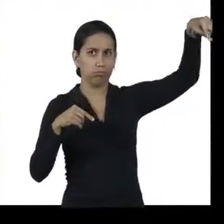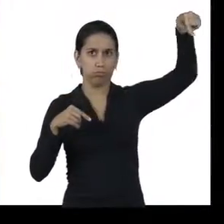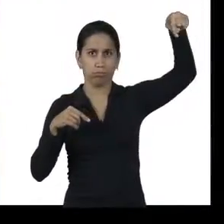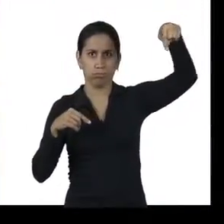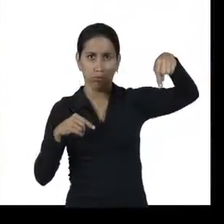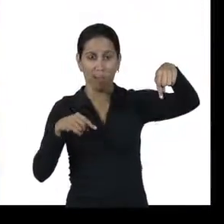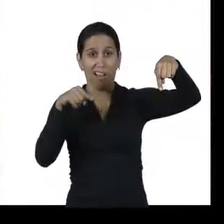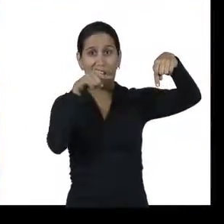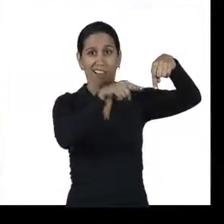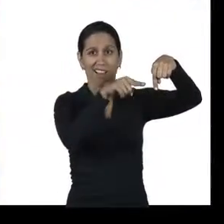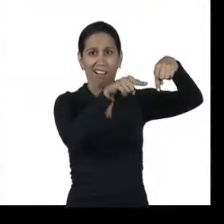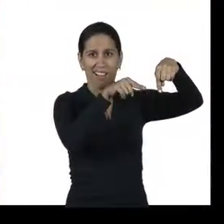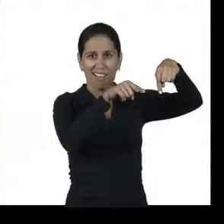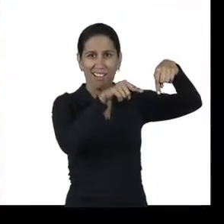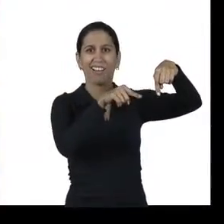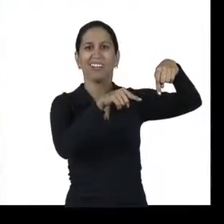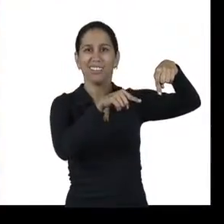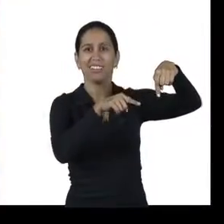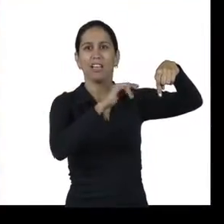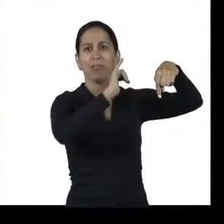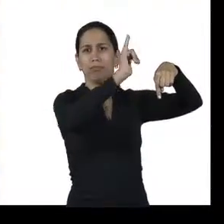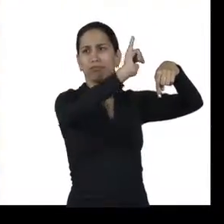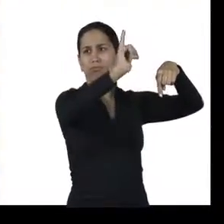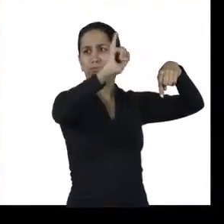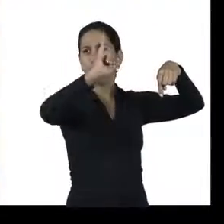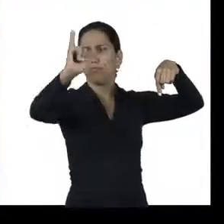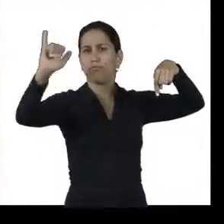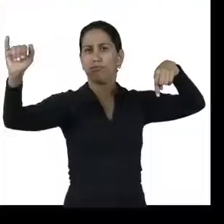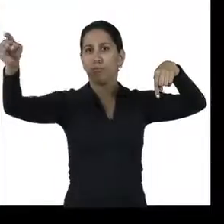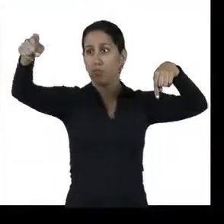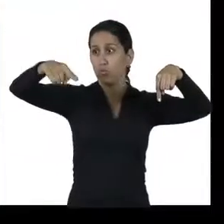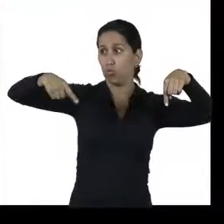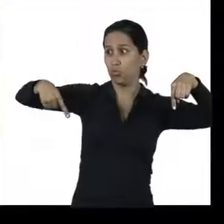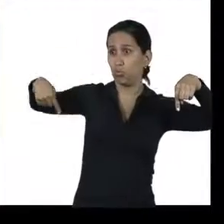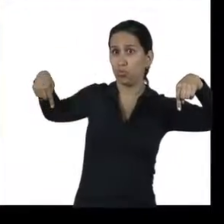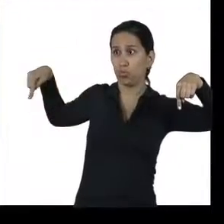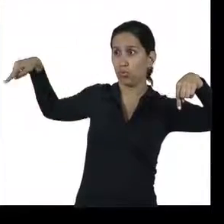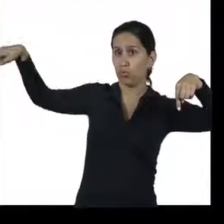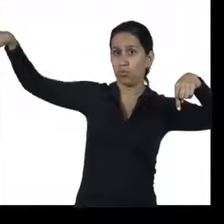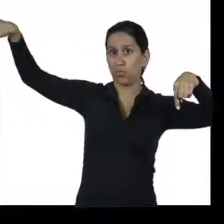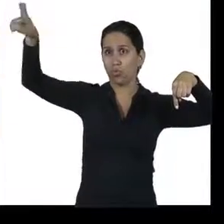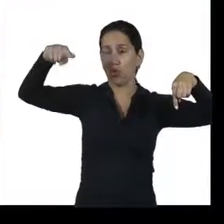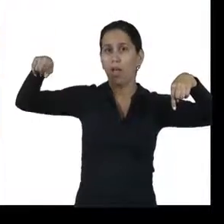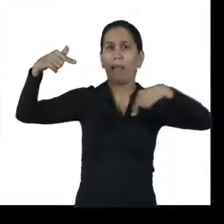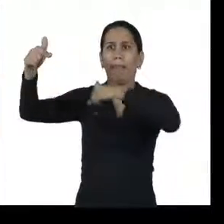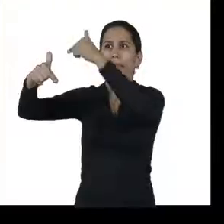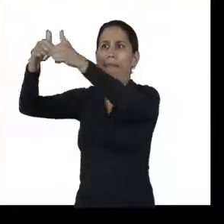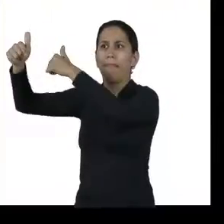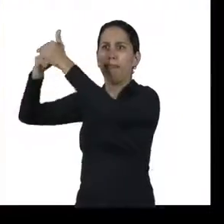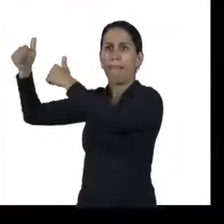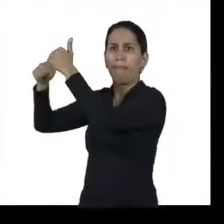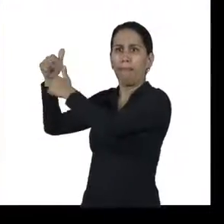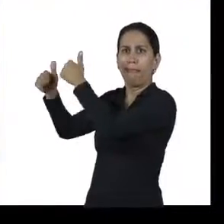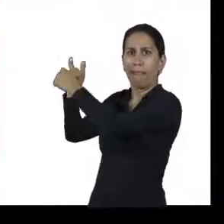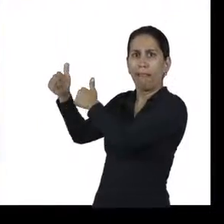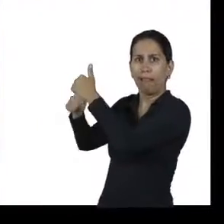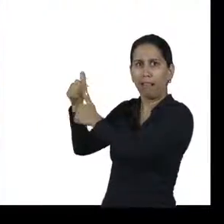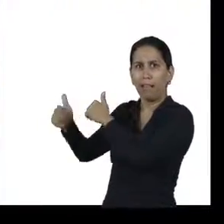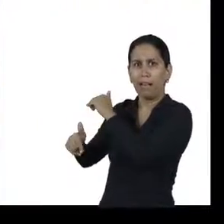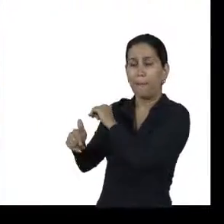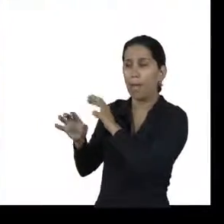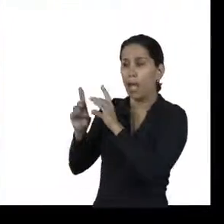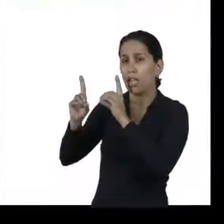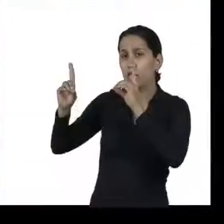para os outros equipamentos presentes no pátio e todos eles retomam suas operações fora do pátio ou estacionam